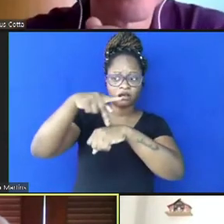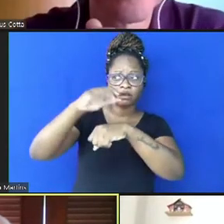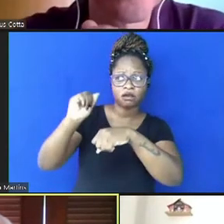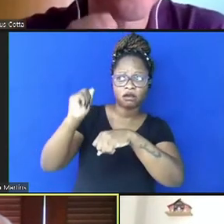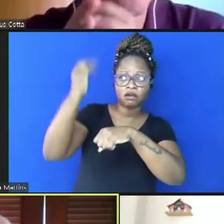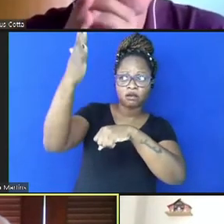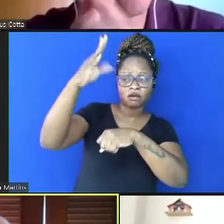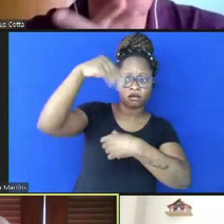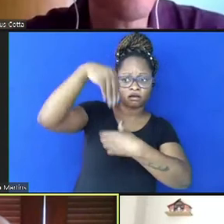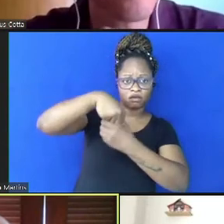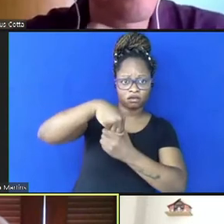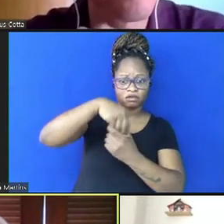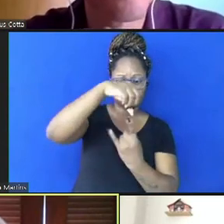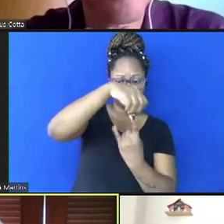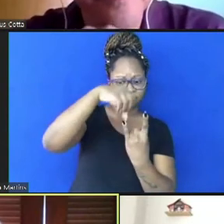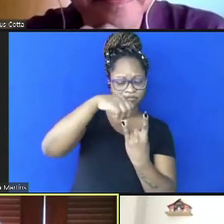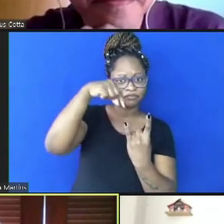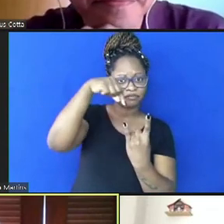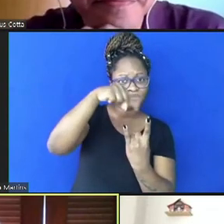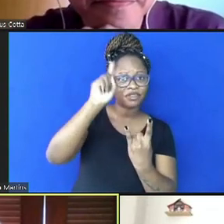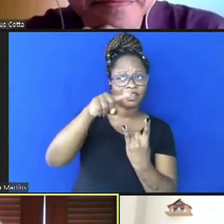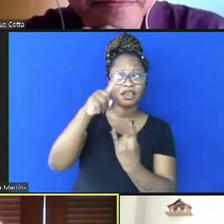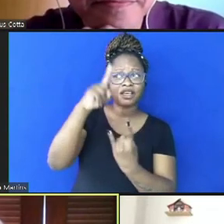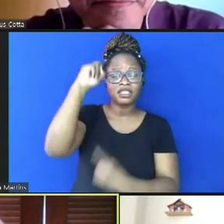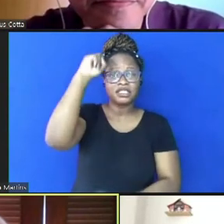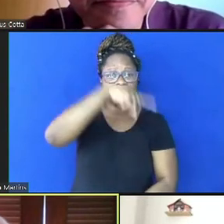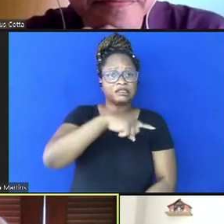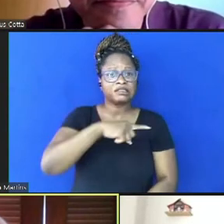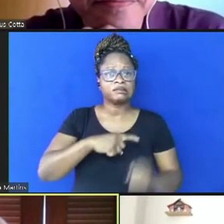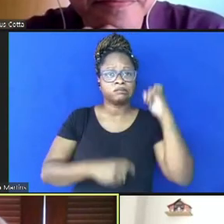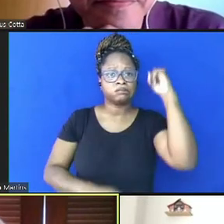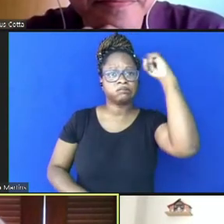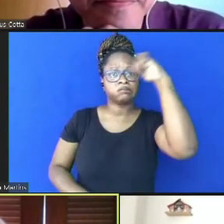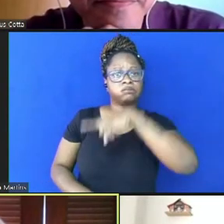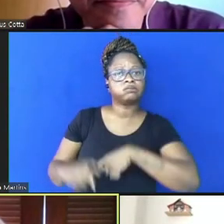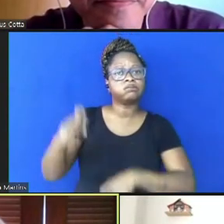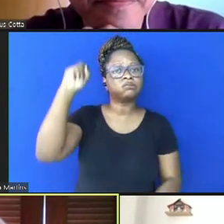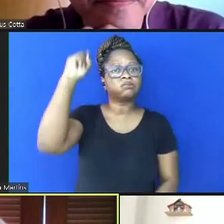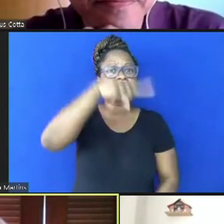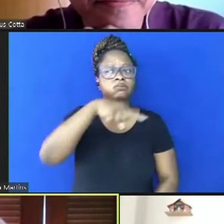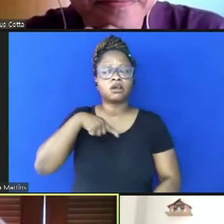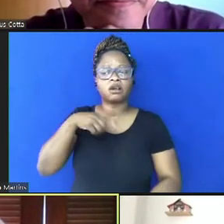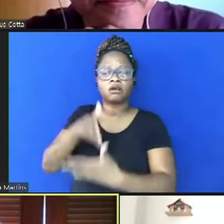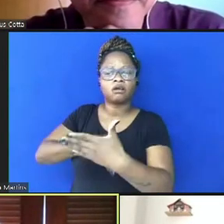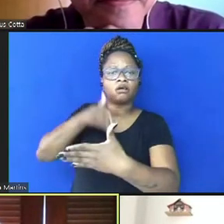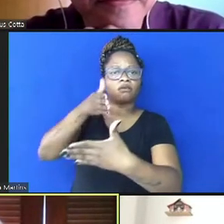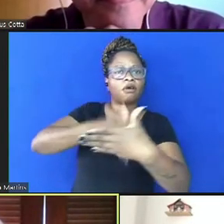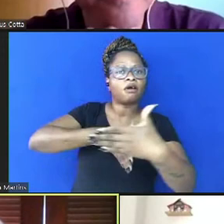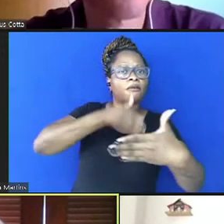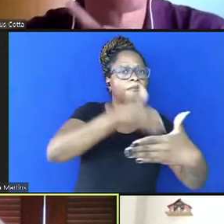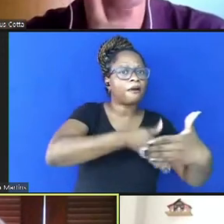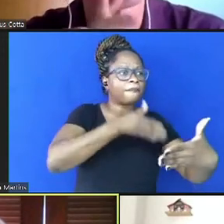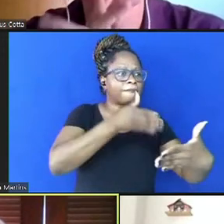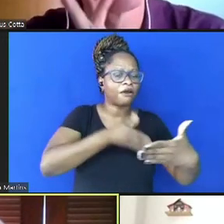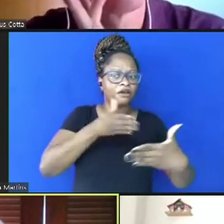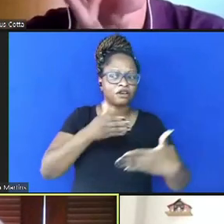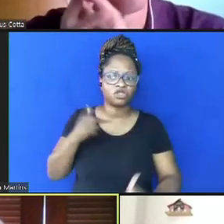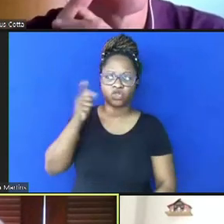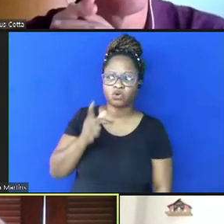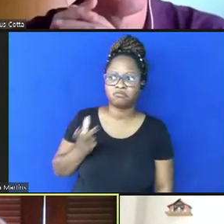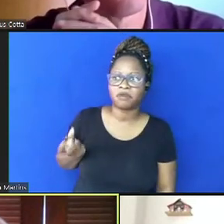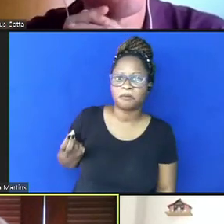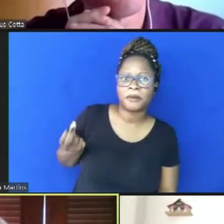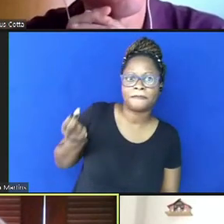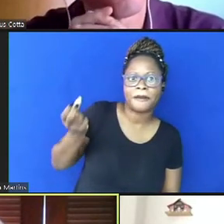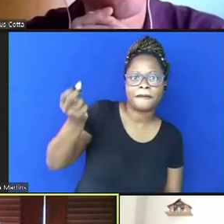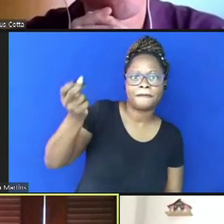a despeito dessa dificuldade que significa os obstáculos, as viagens internacionais, a